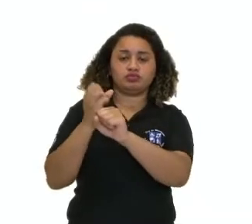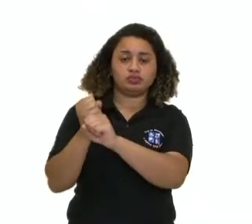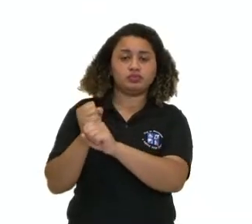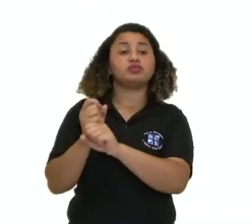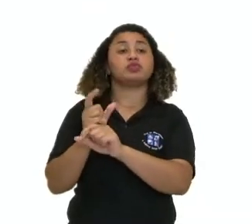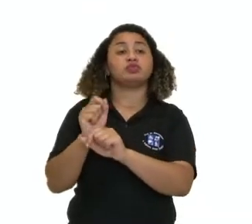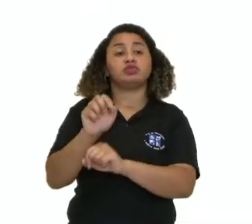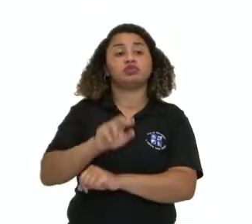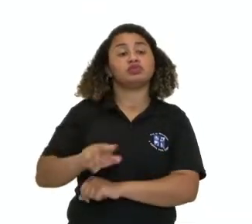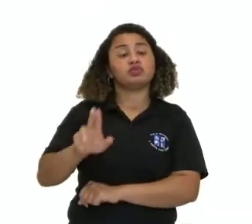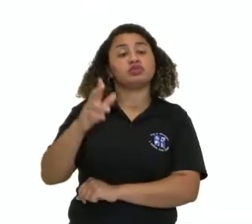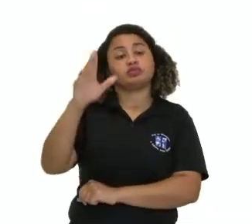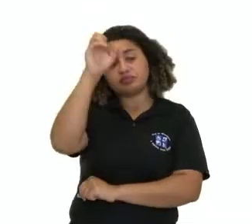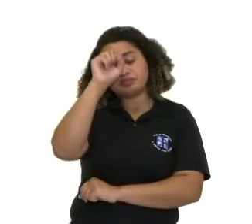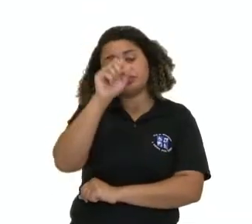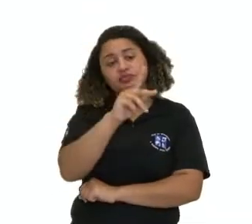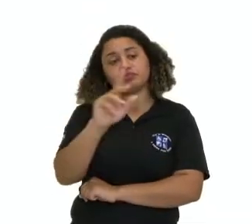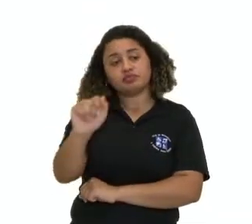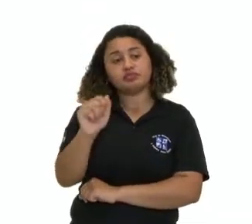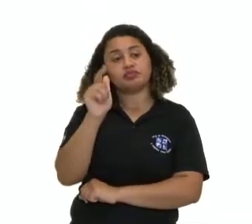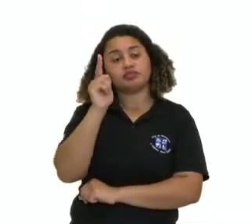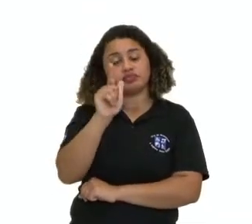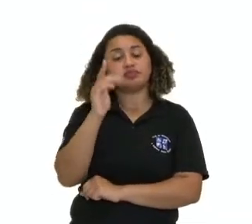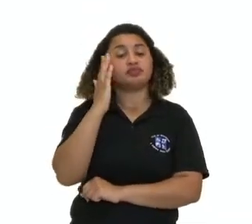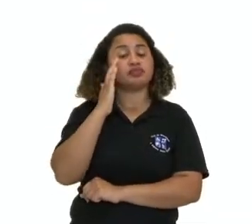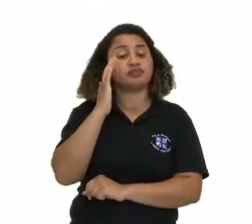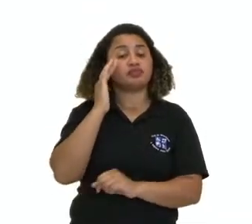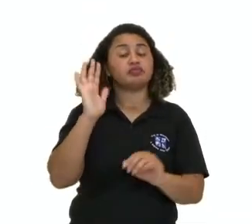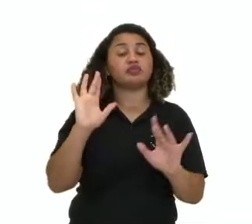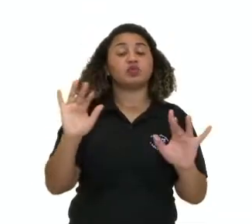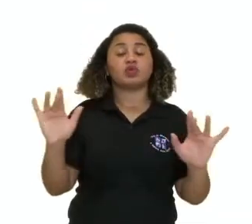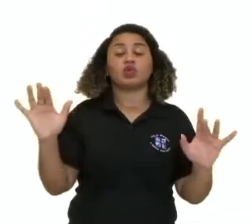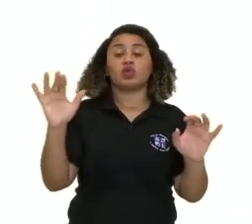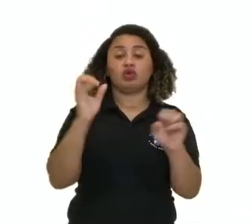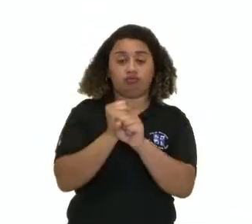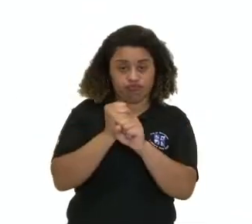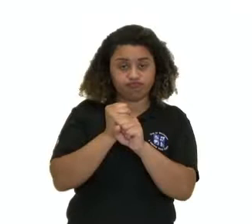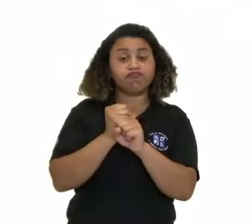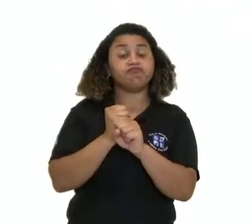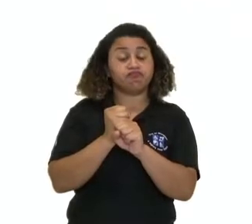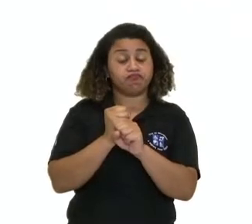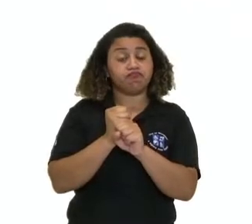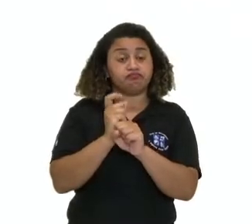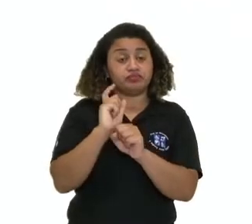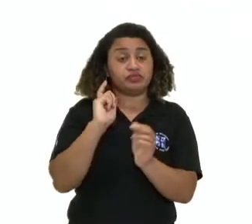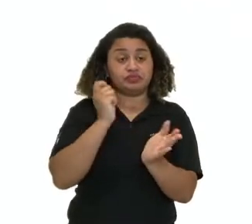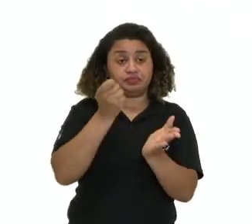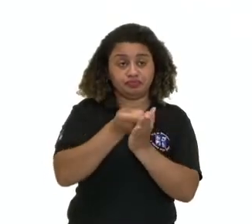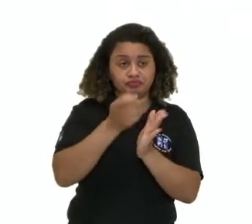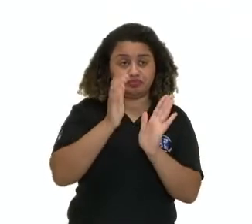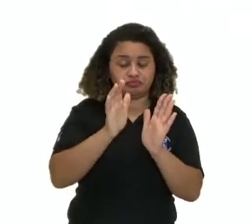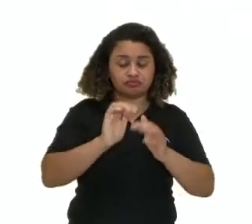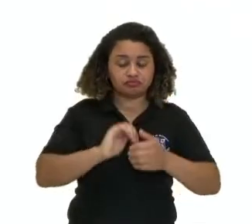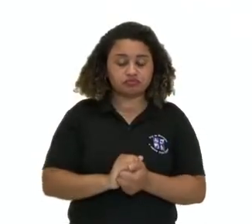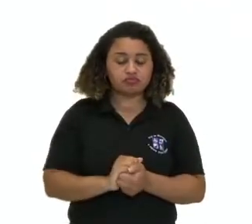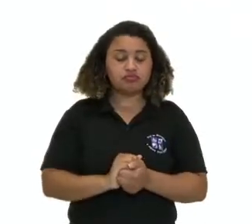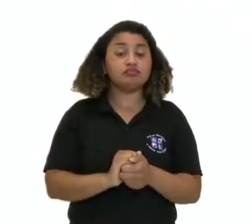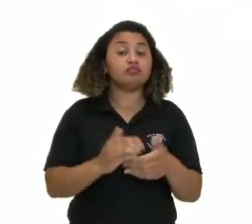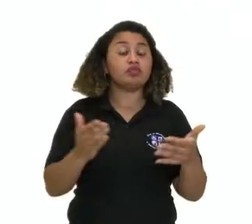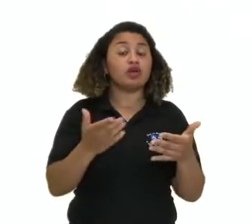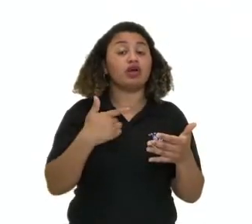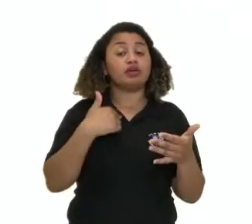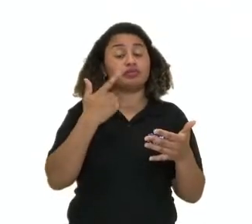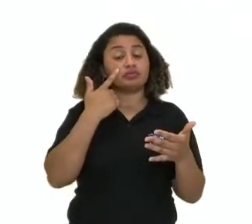que aprendemos em PA para calcular o seu montante, né, o montante pago. Vamos ver